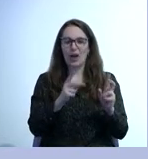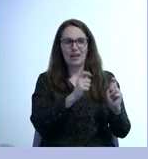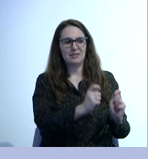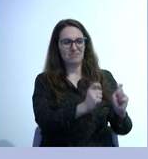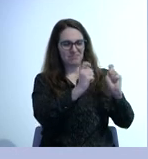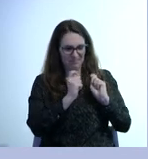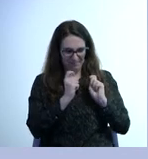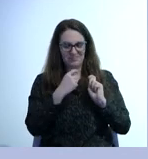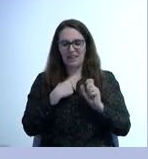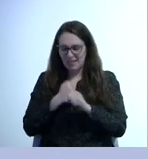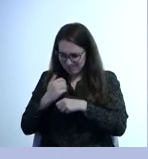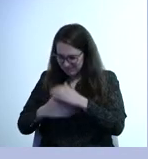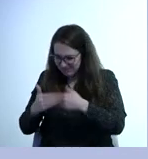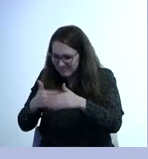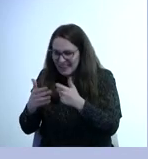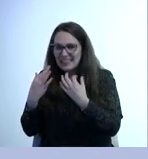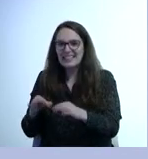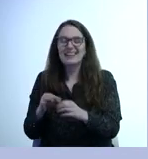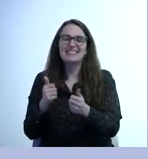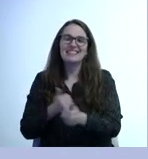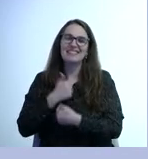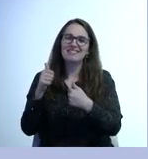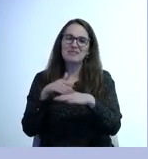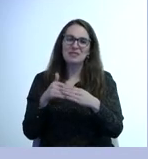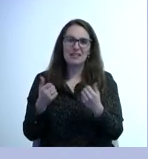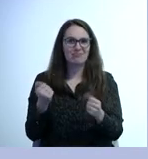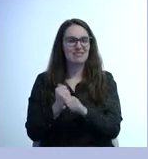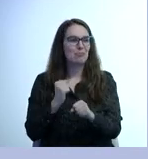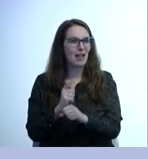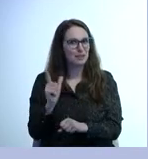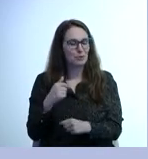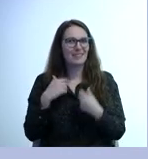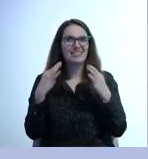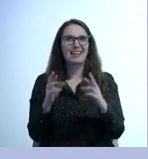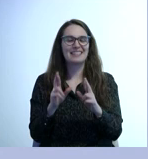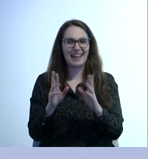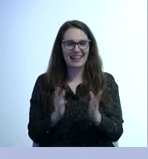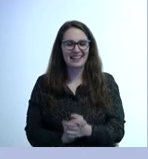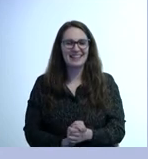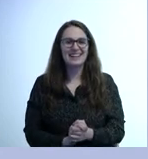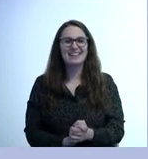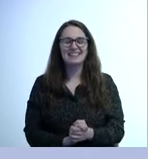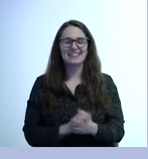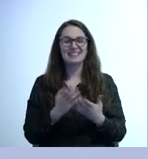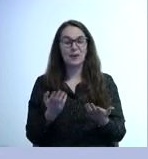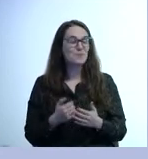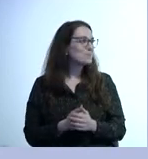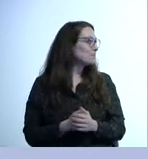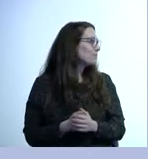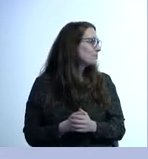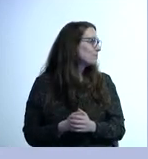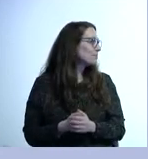depois tentei, ao longo dos anos, cumprir com o meu trabalho em Lisboa. E, naturalmente, que